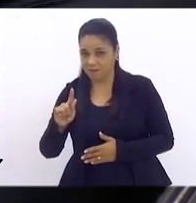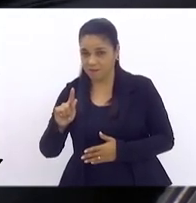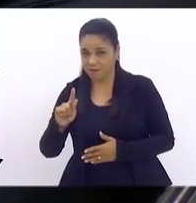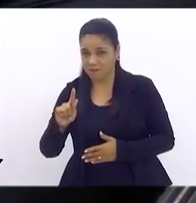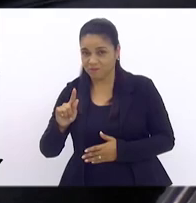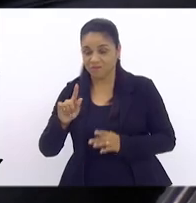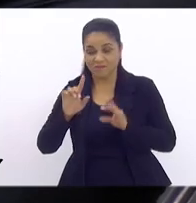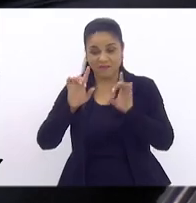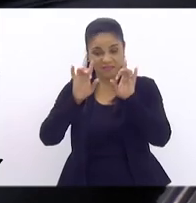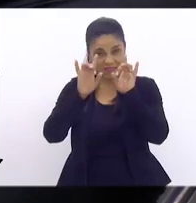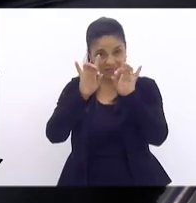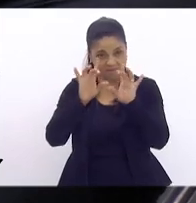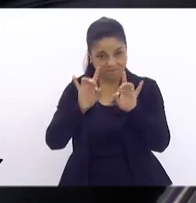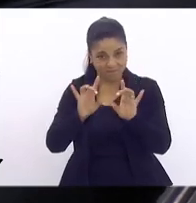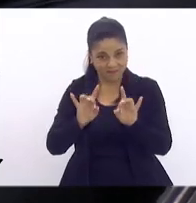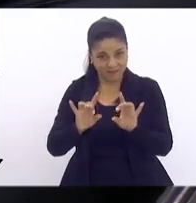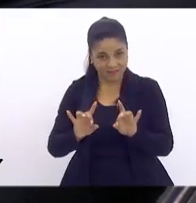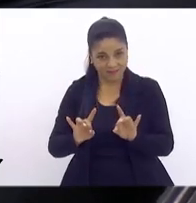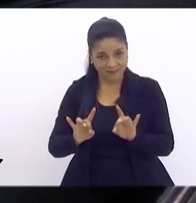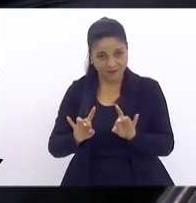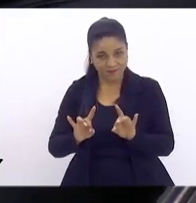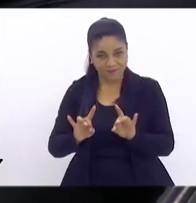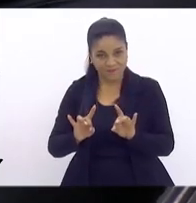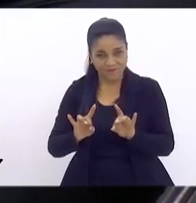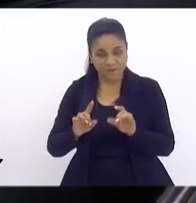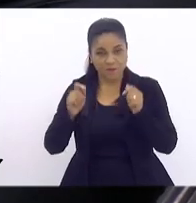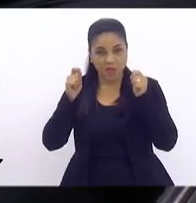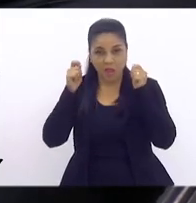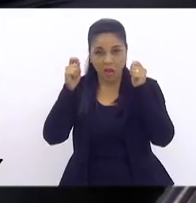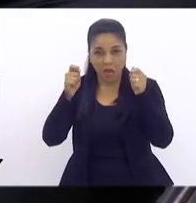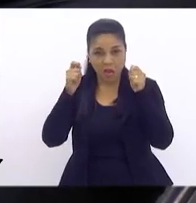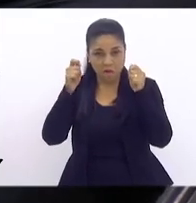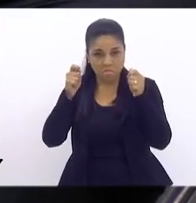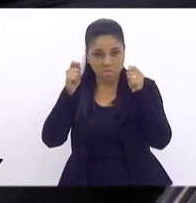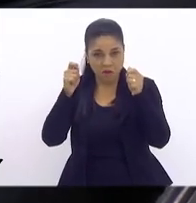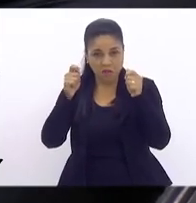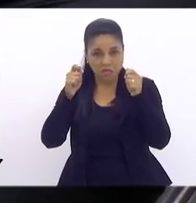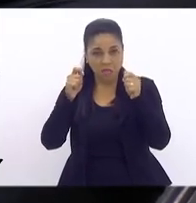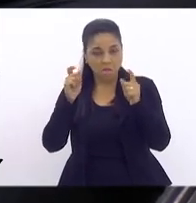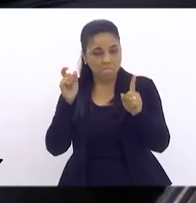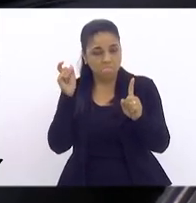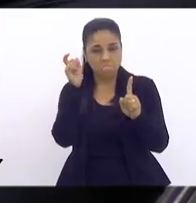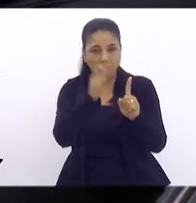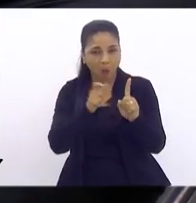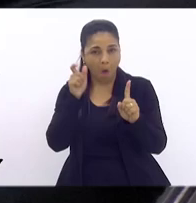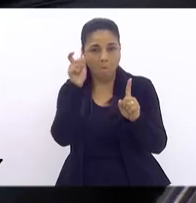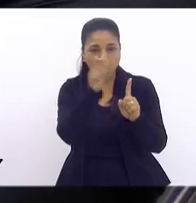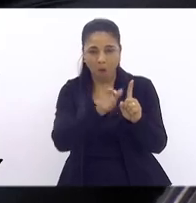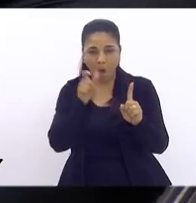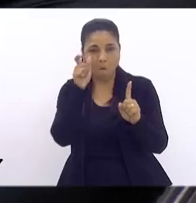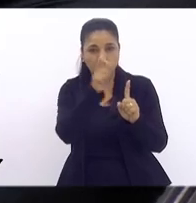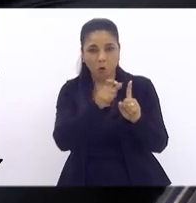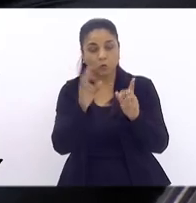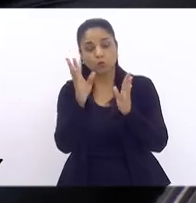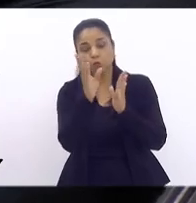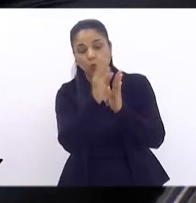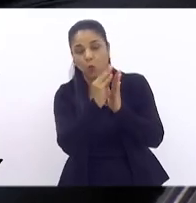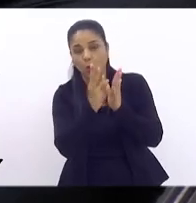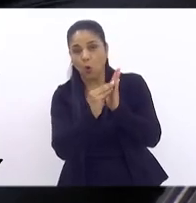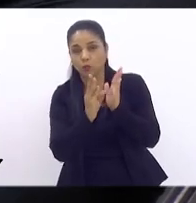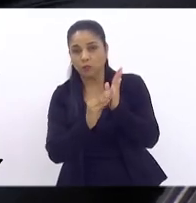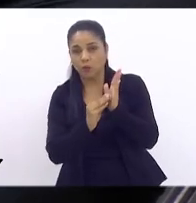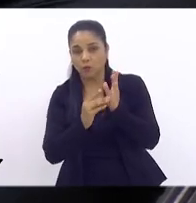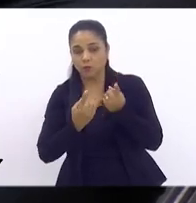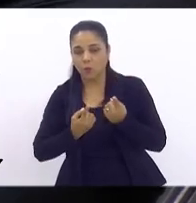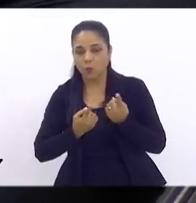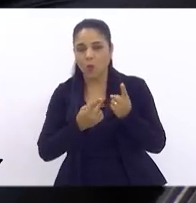exclusivamente é produzir uma campanha difamatória daquele conteúdo daquela pesquisa e contra